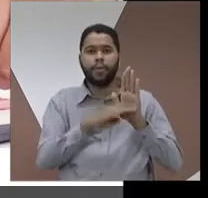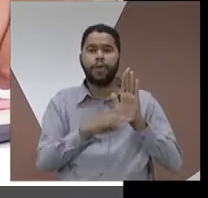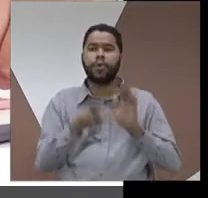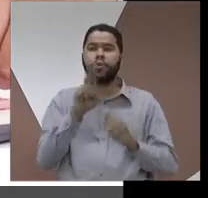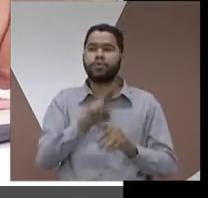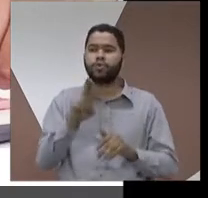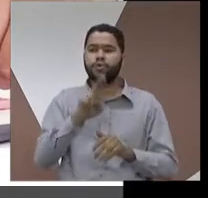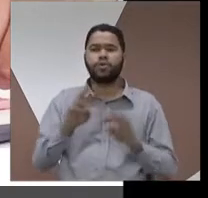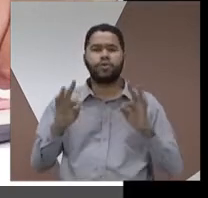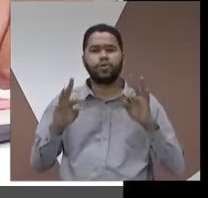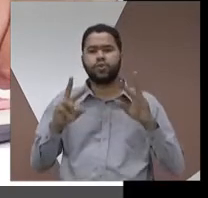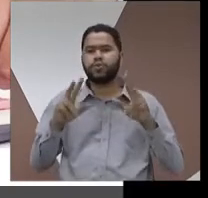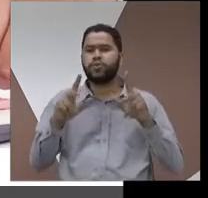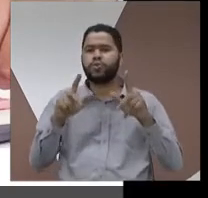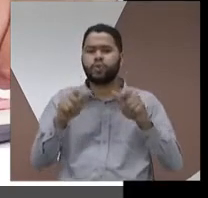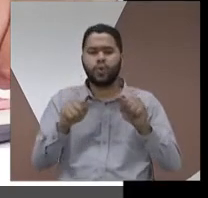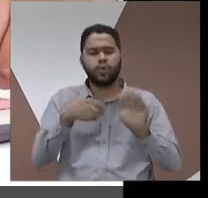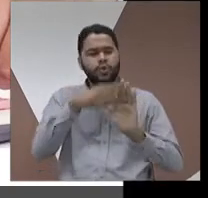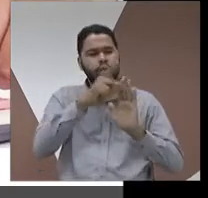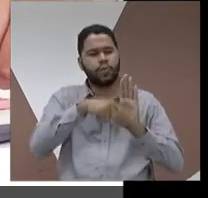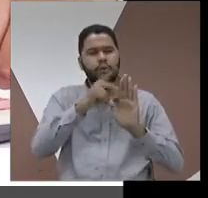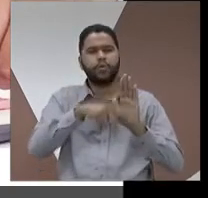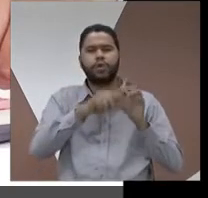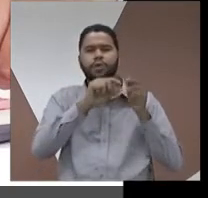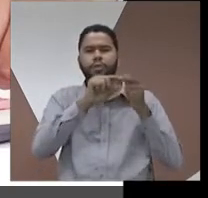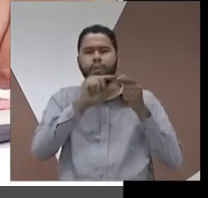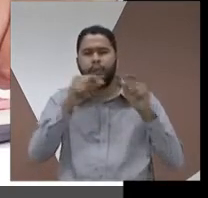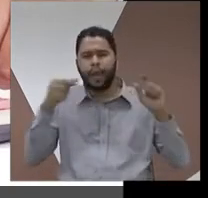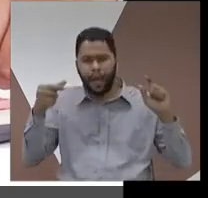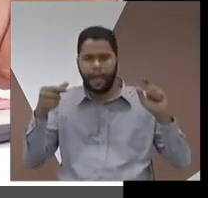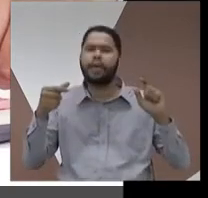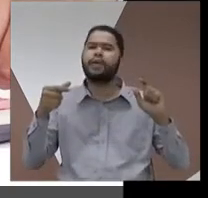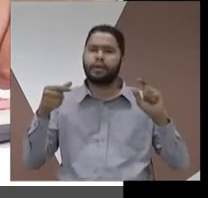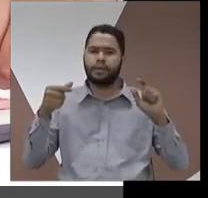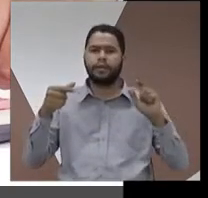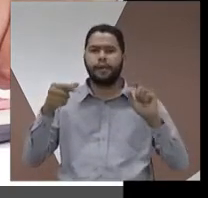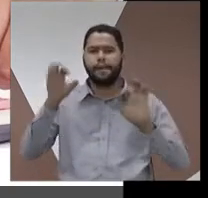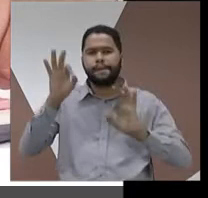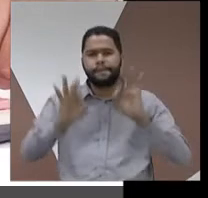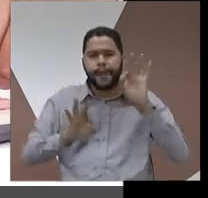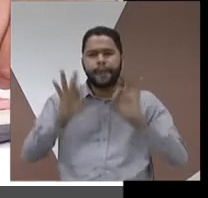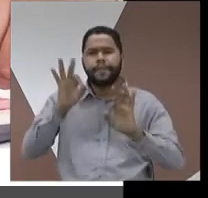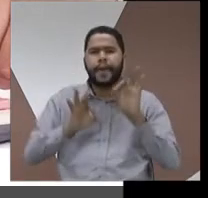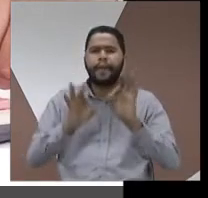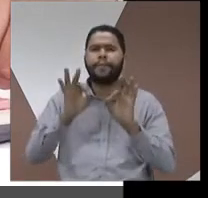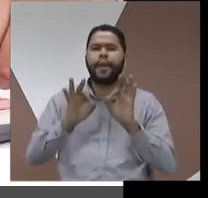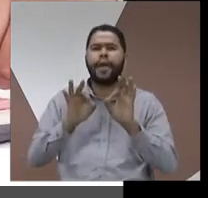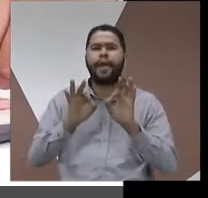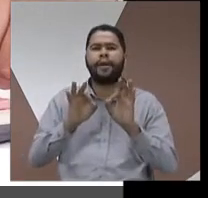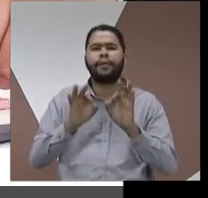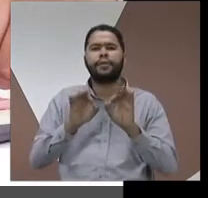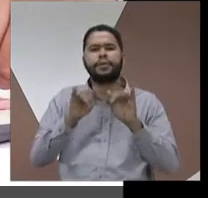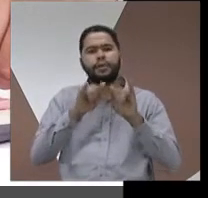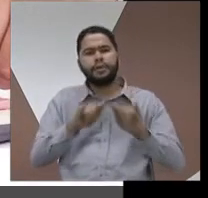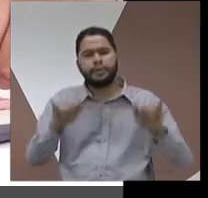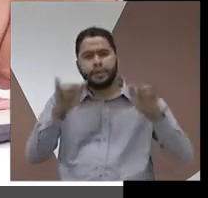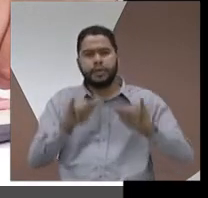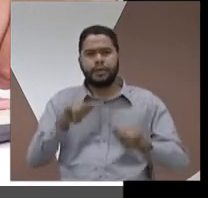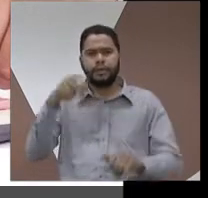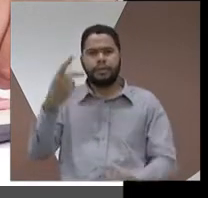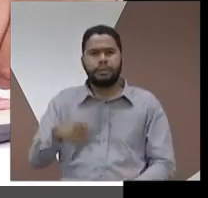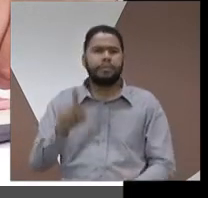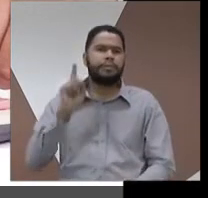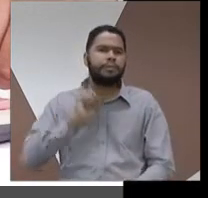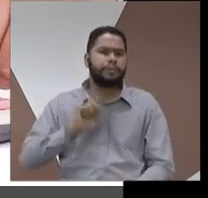utilizadas em todos os projetos de infraestrutura hoje que estão sendo lançados aí, não só no estado de Minas,